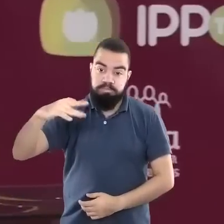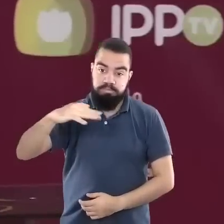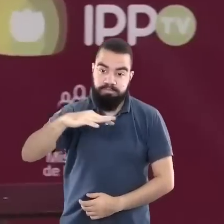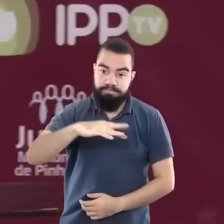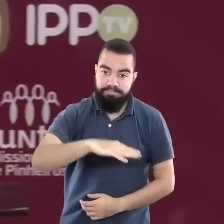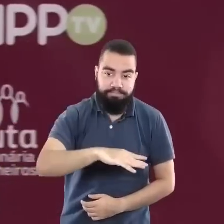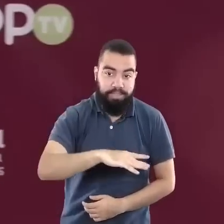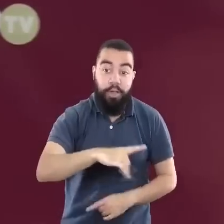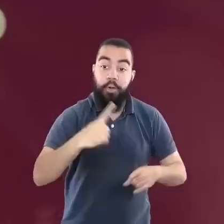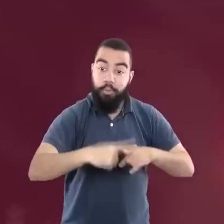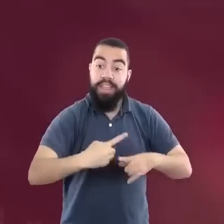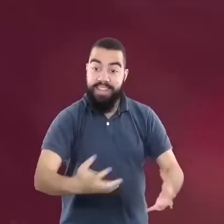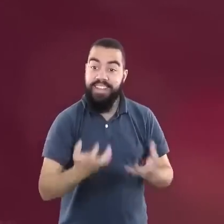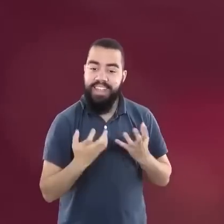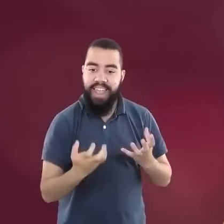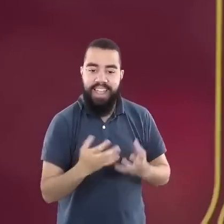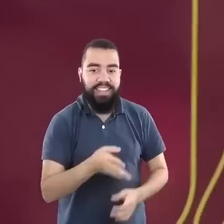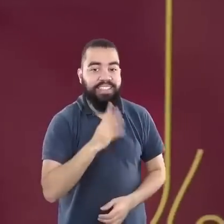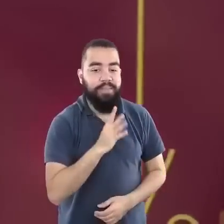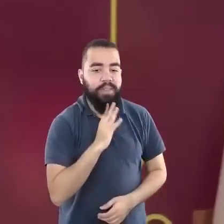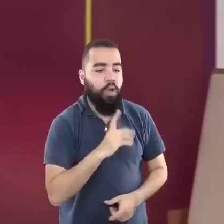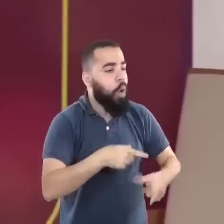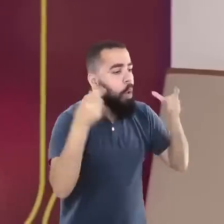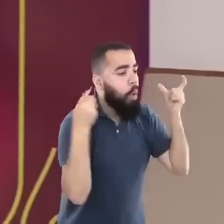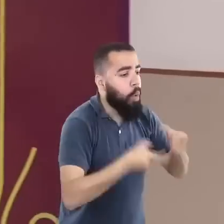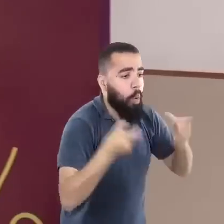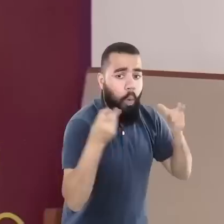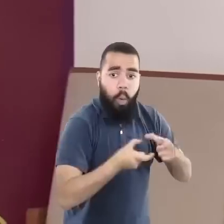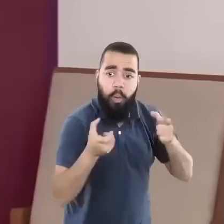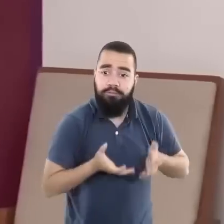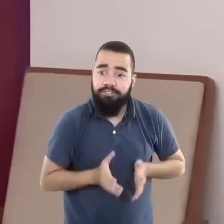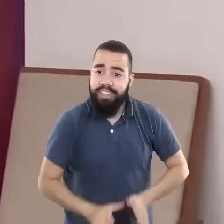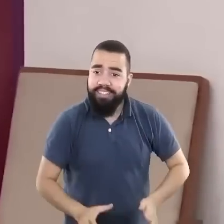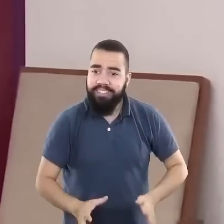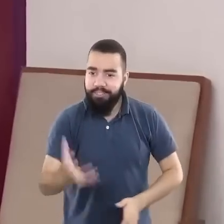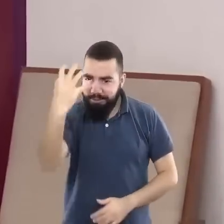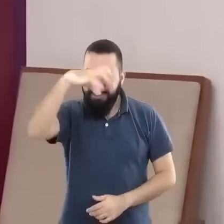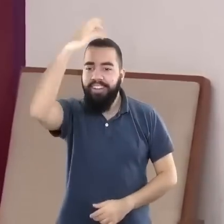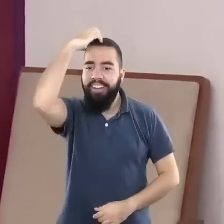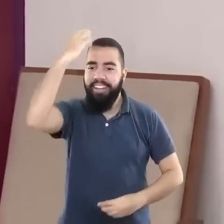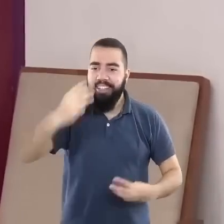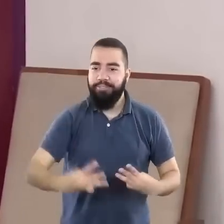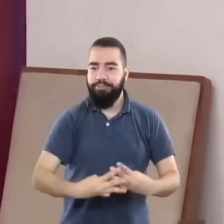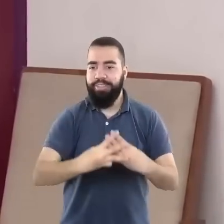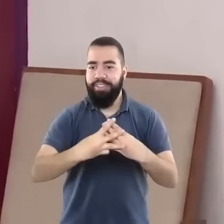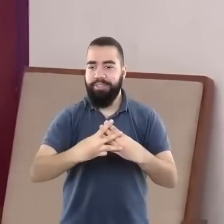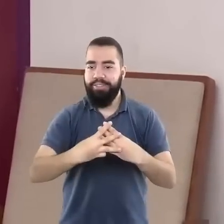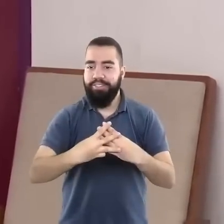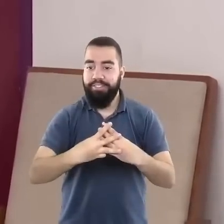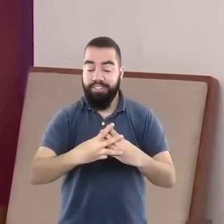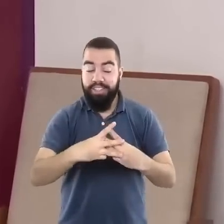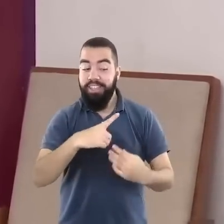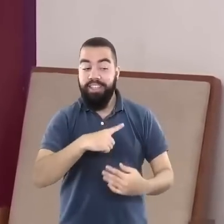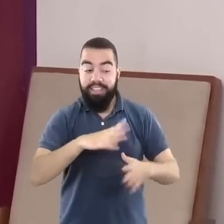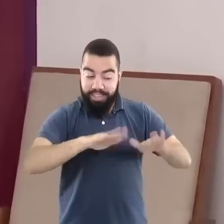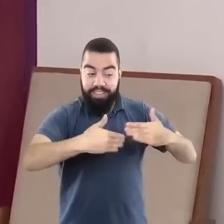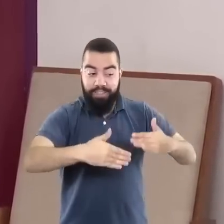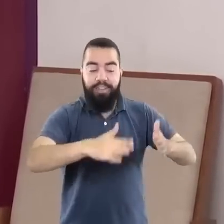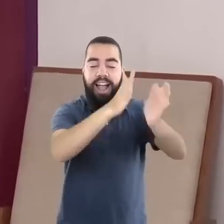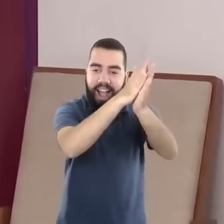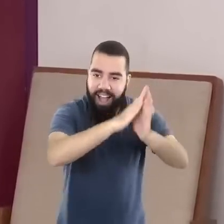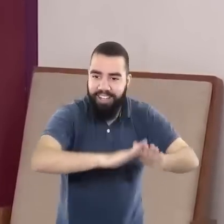para saber com detalhes Onde está o recém-nascido Rei dos Judeus para definir o seu propósito viemos